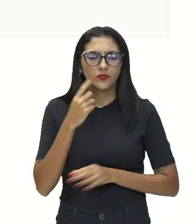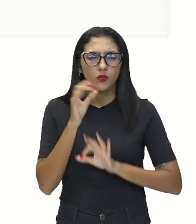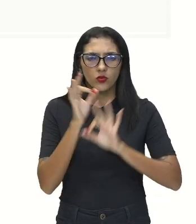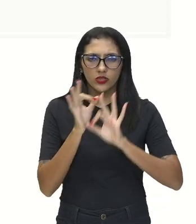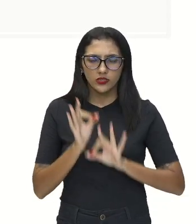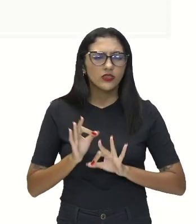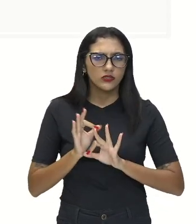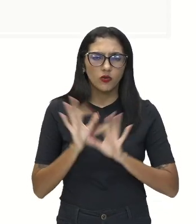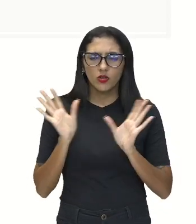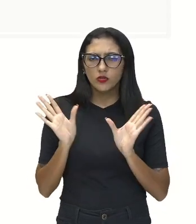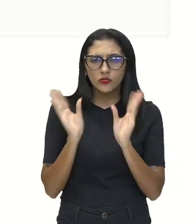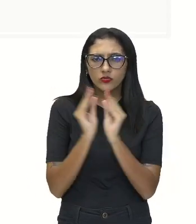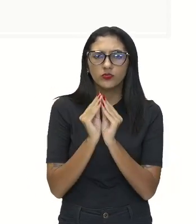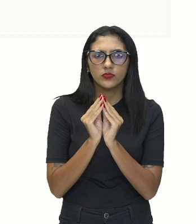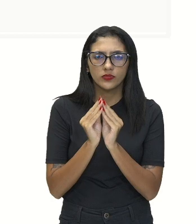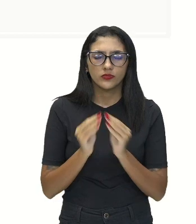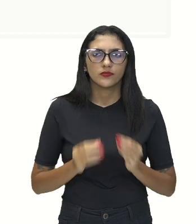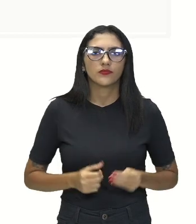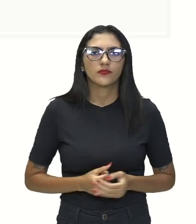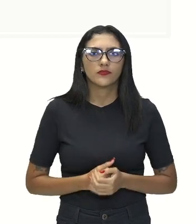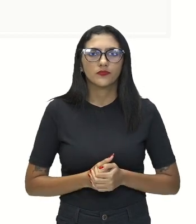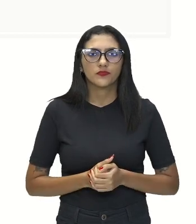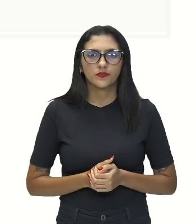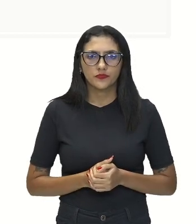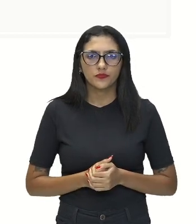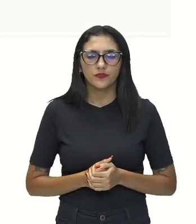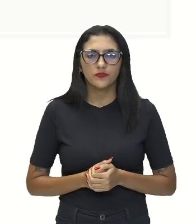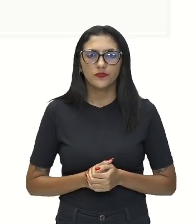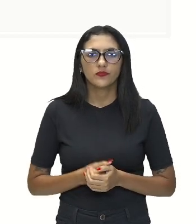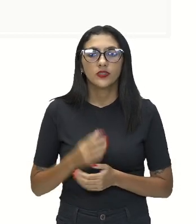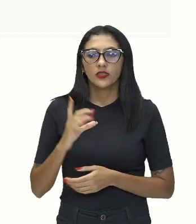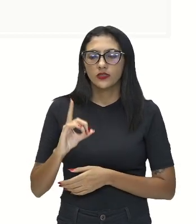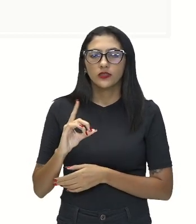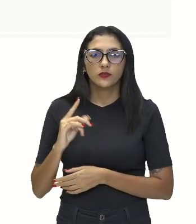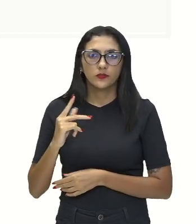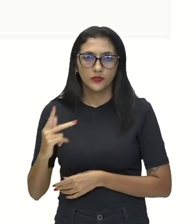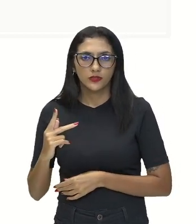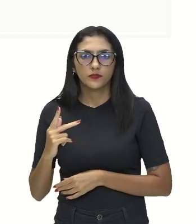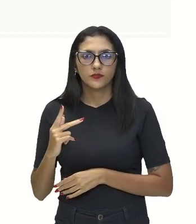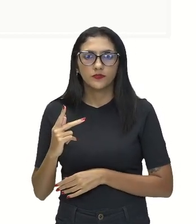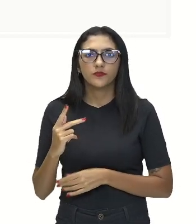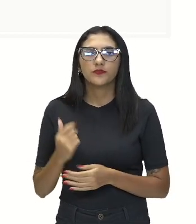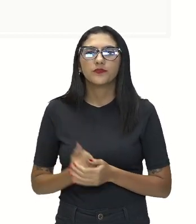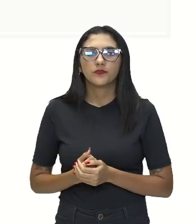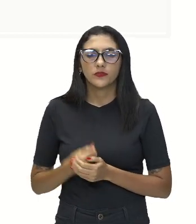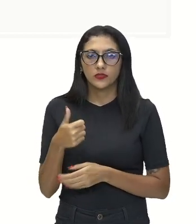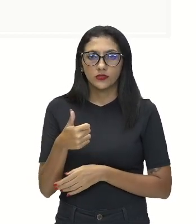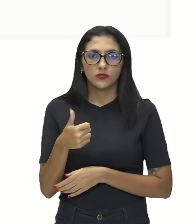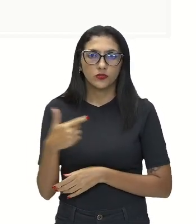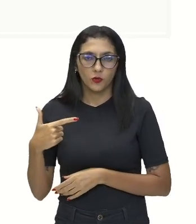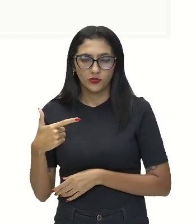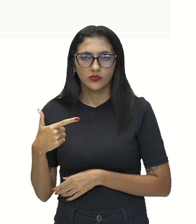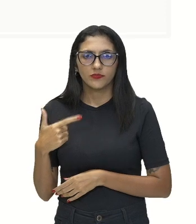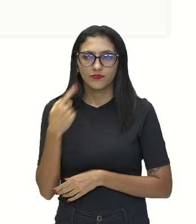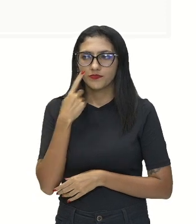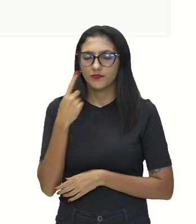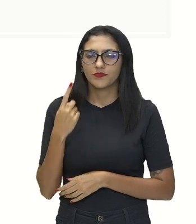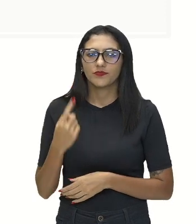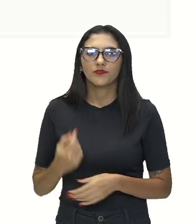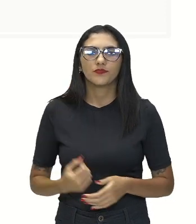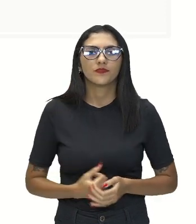Ó, eu já tenho o valor do determinante de A, que é menos 23. Vamos agora